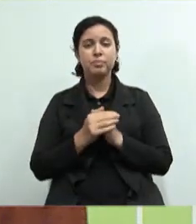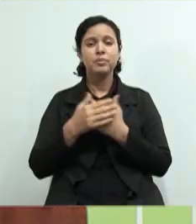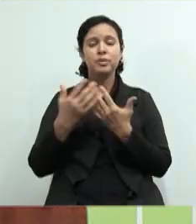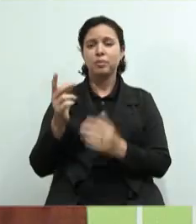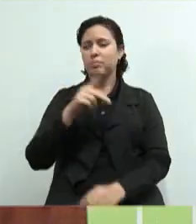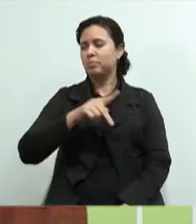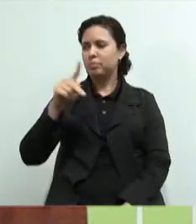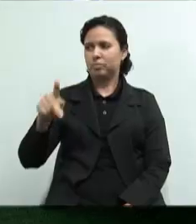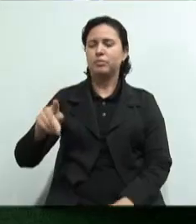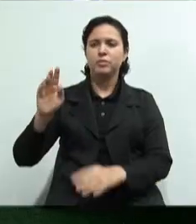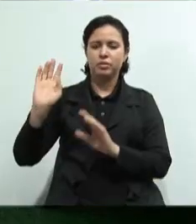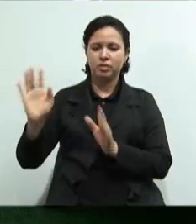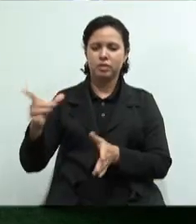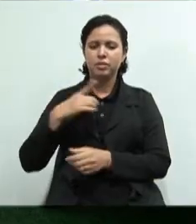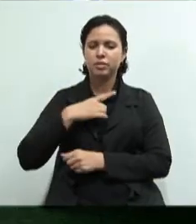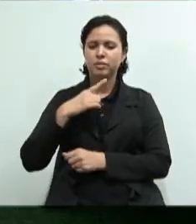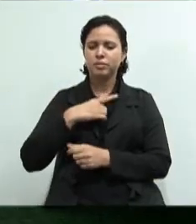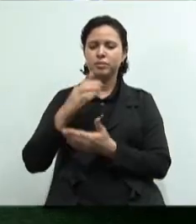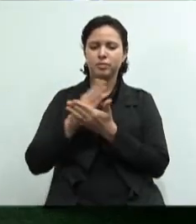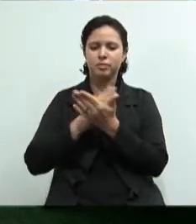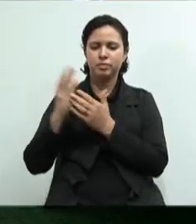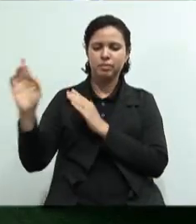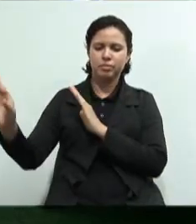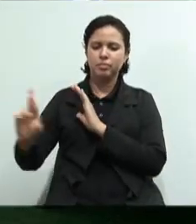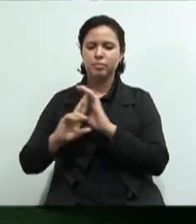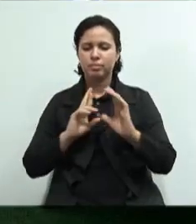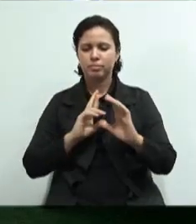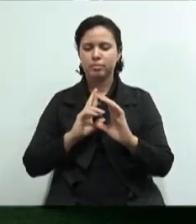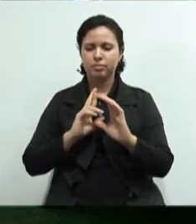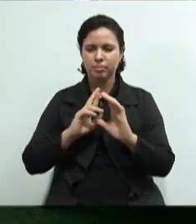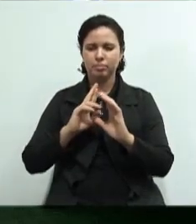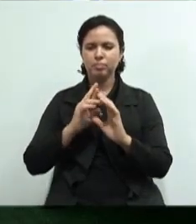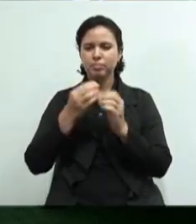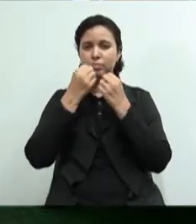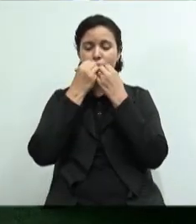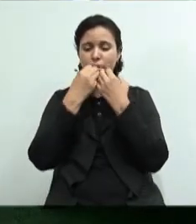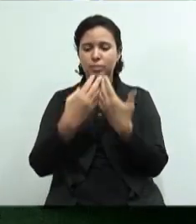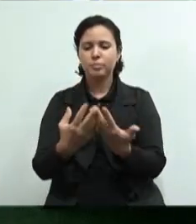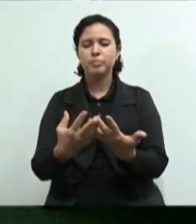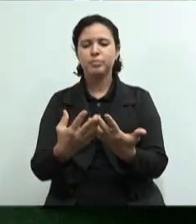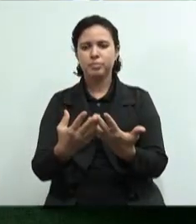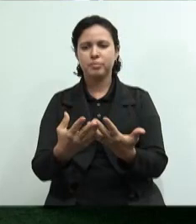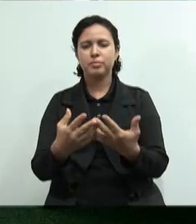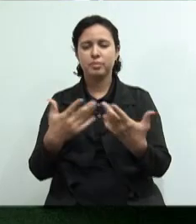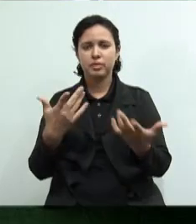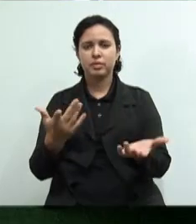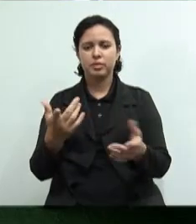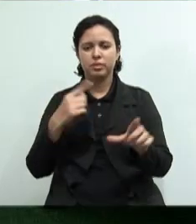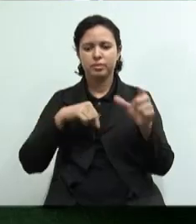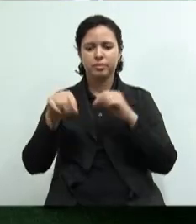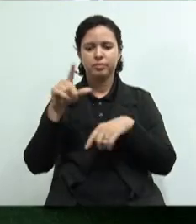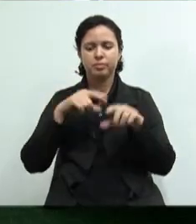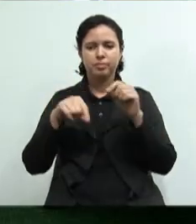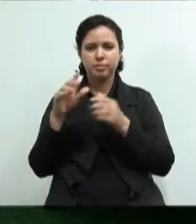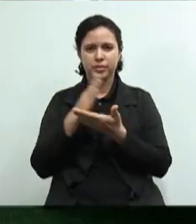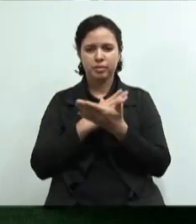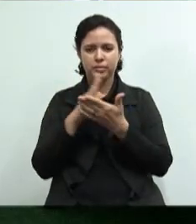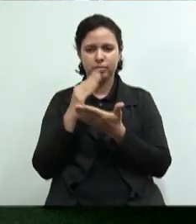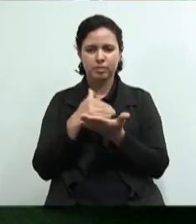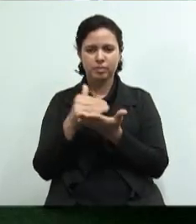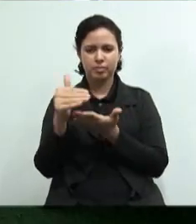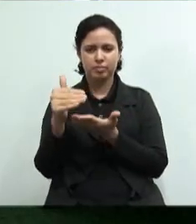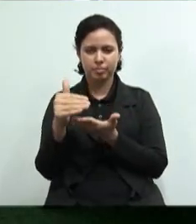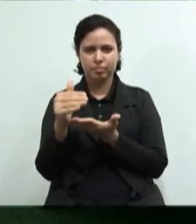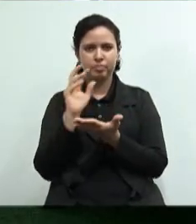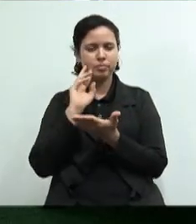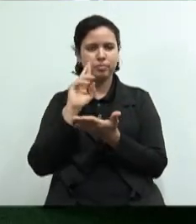professor? Já temos algumas respostas aqui já, professora. A gente já fez uma seleção aqui já para a gente começar a